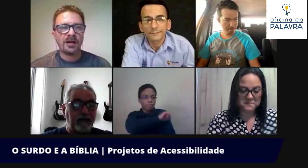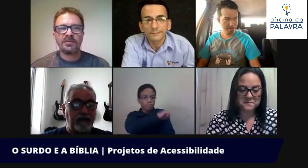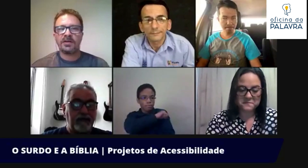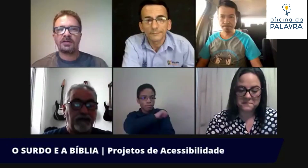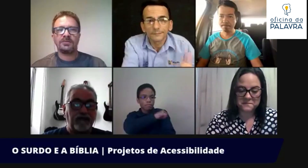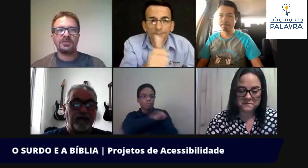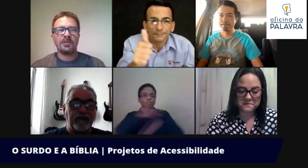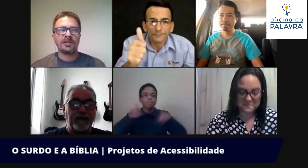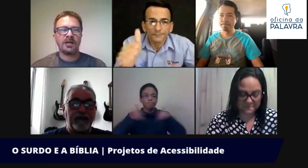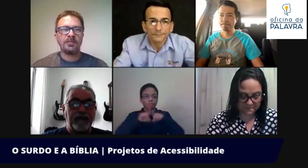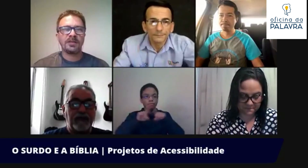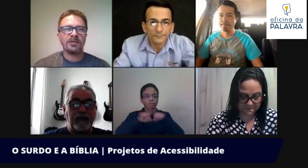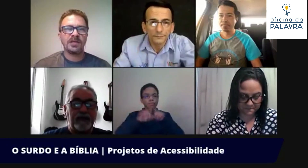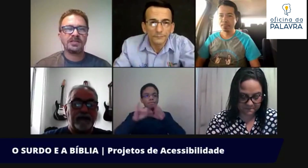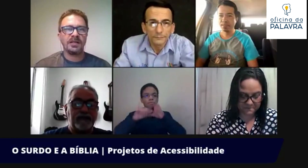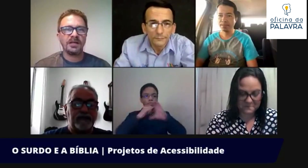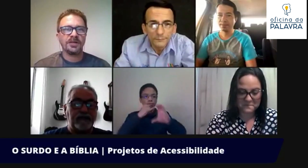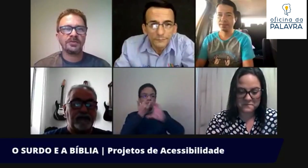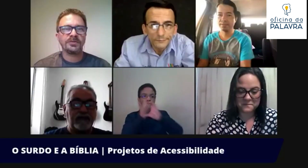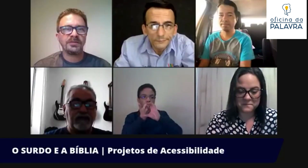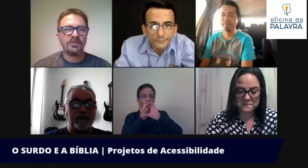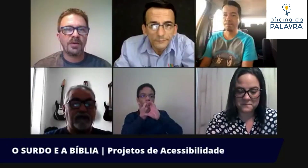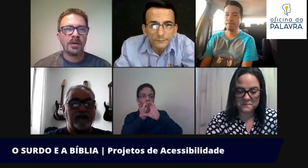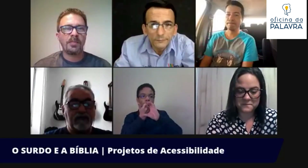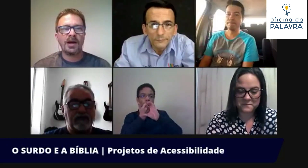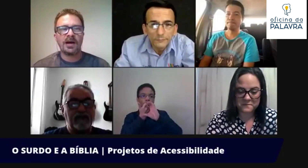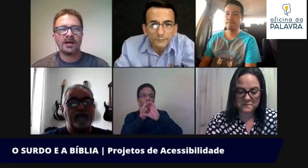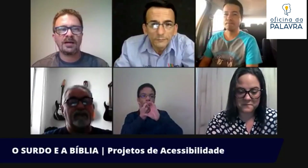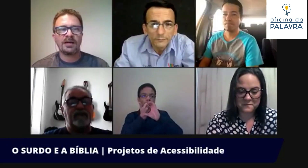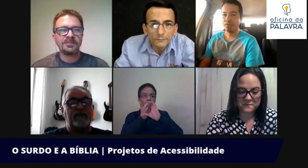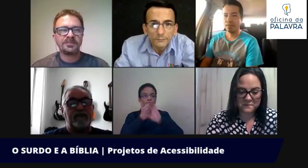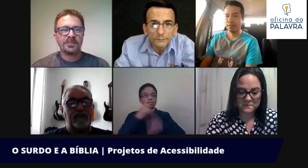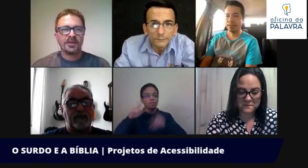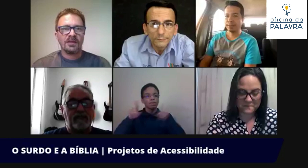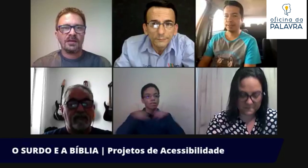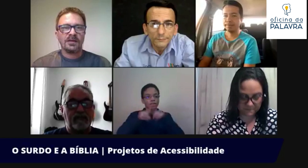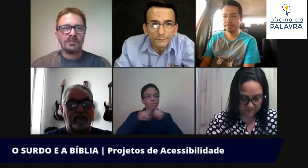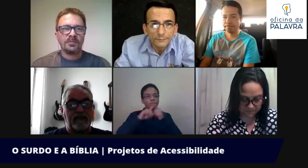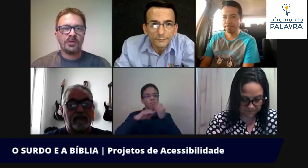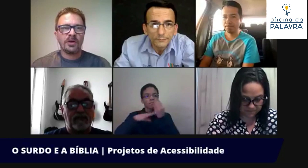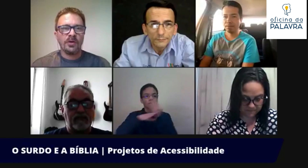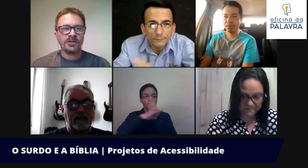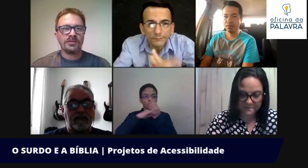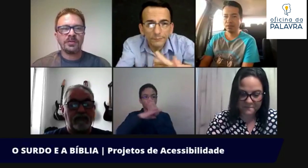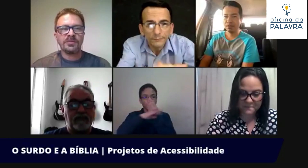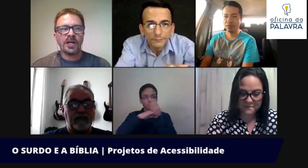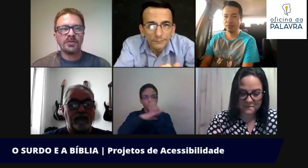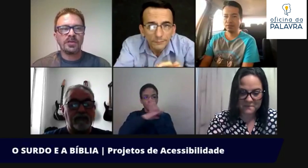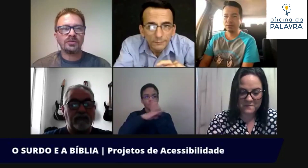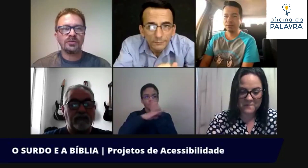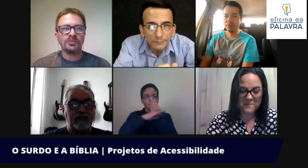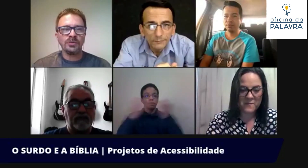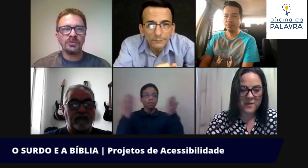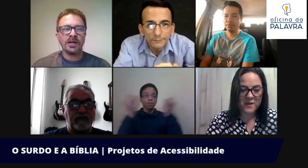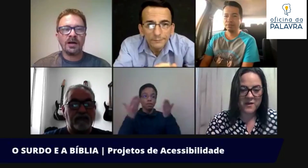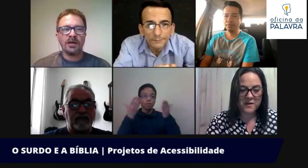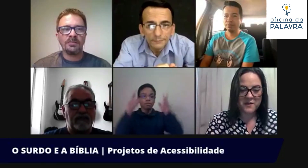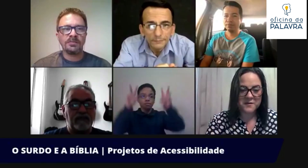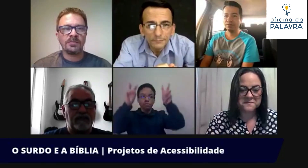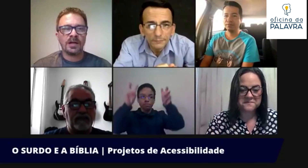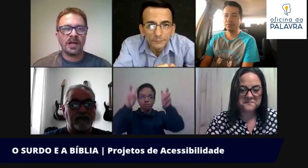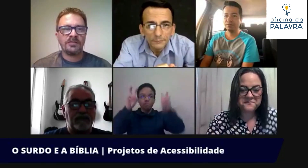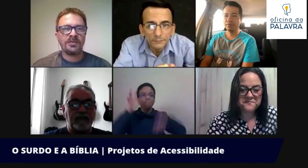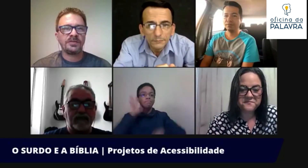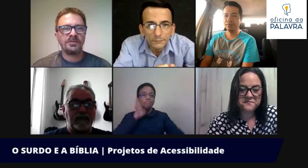da Palavra, do Seminário Betel Brasileiro, da Fabapar, porque hoje nós vamos falar de um assunto muito